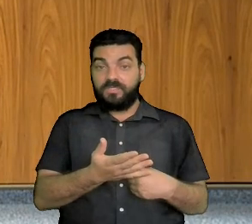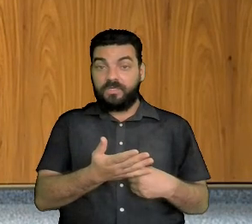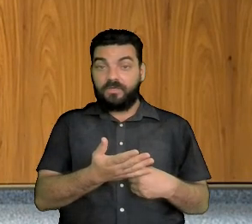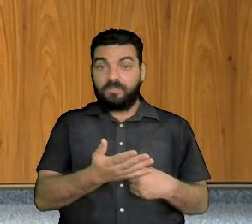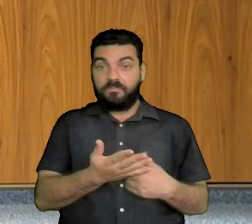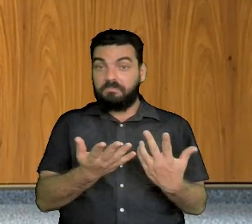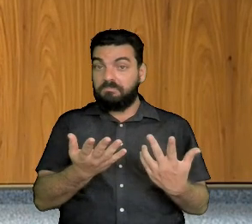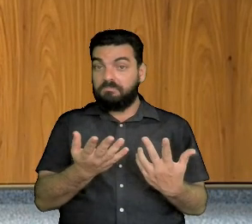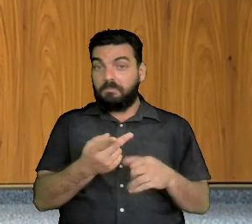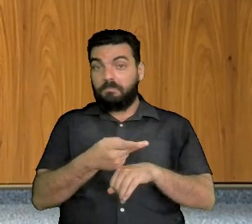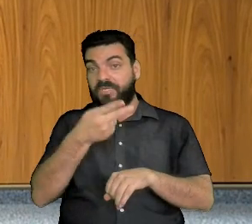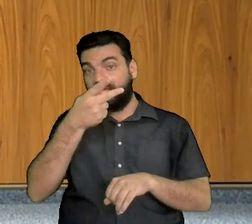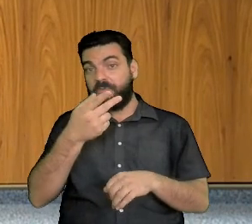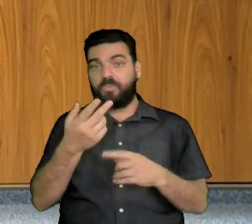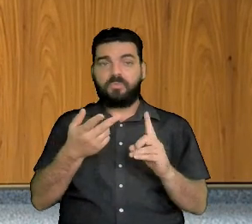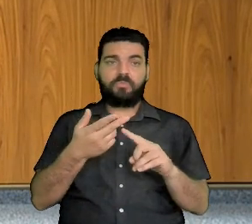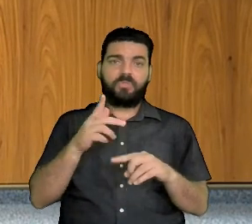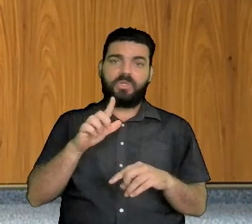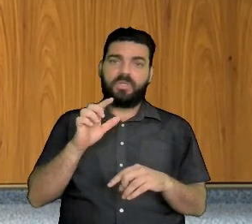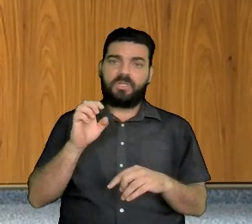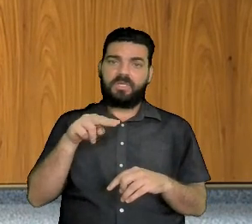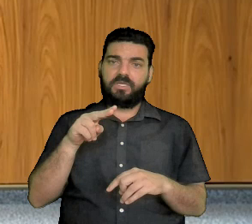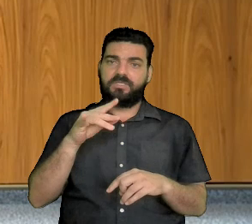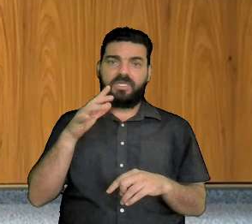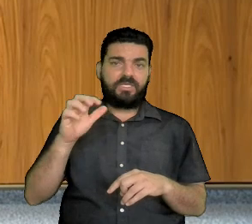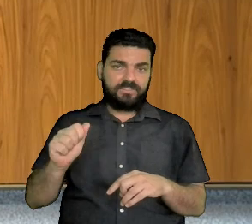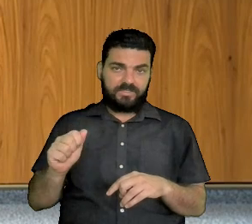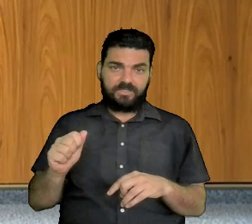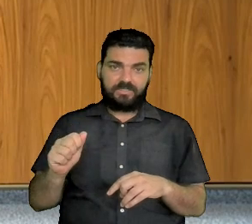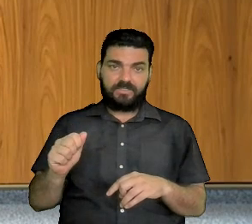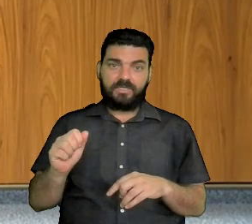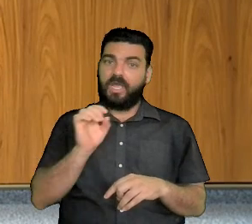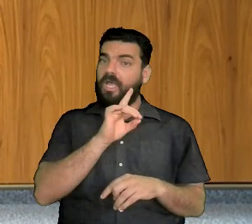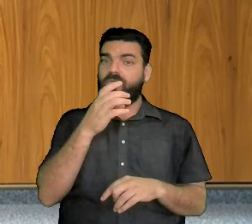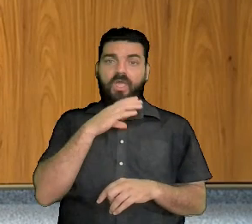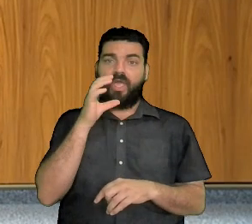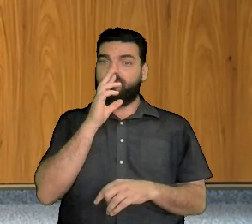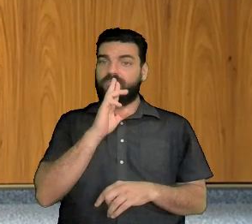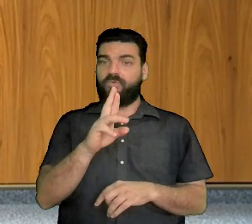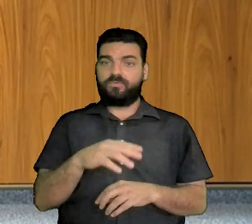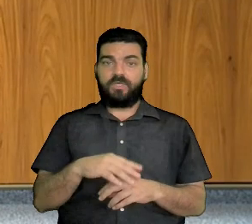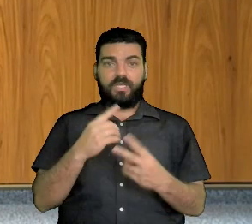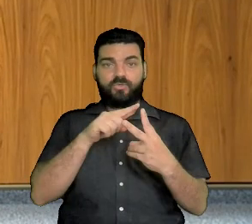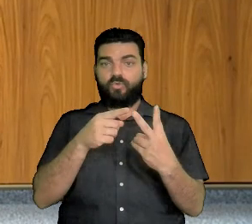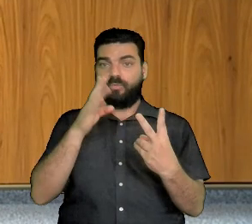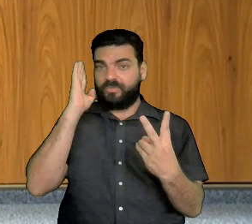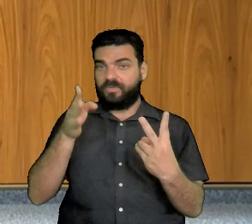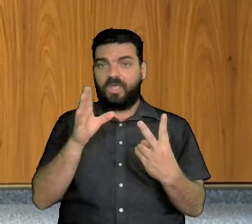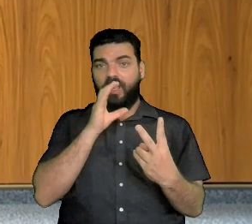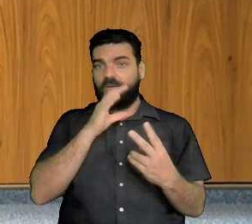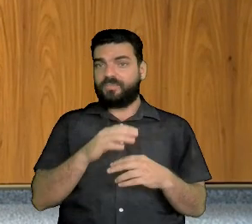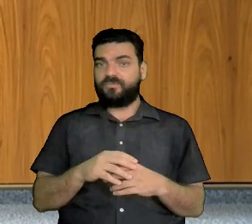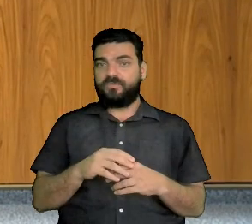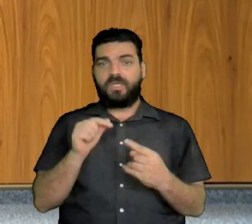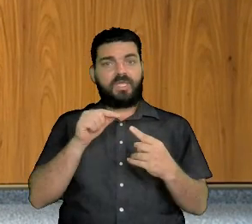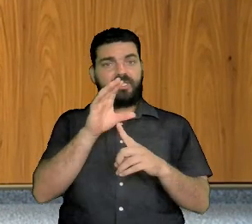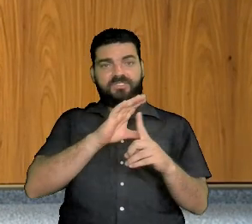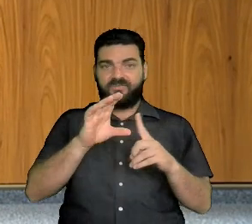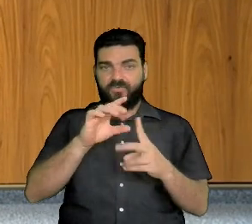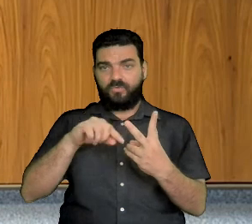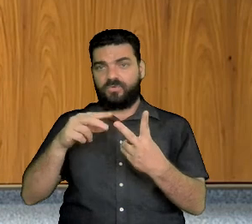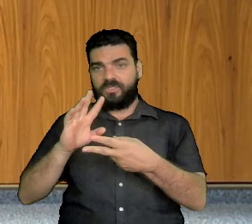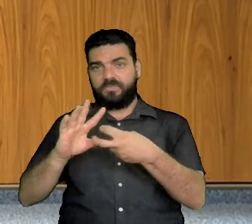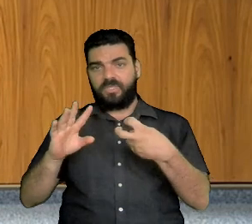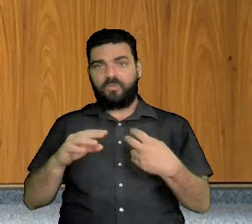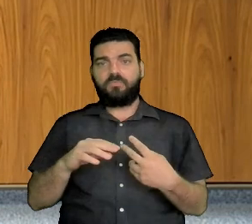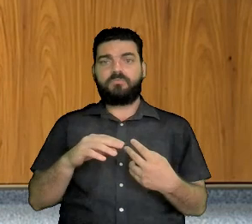porque feita uma colaboração premiada, feito um acordo de leniência, as pessoas querem resolver dois problemas: o